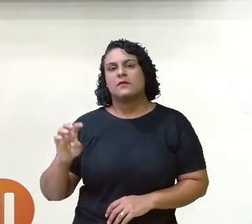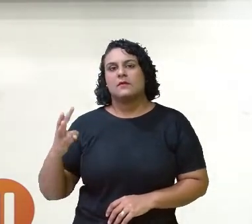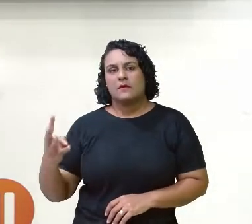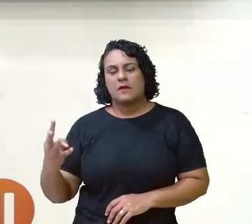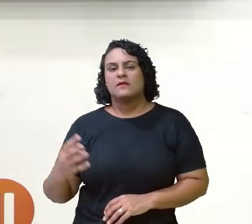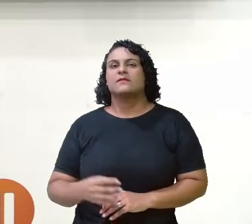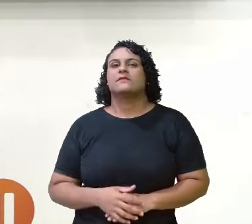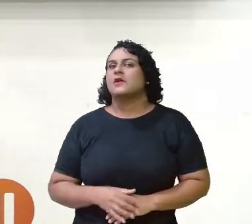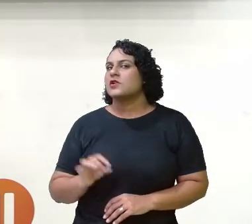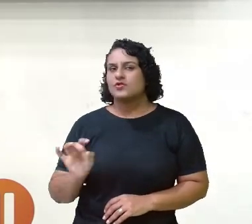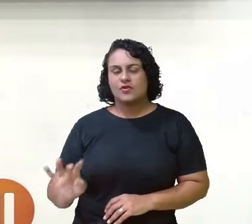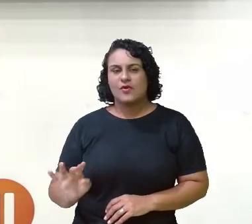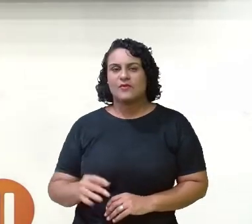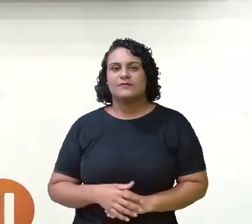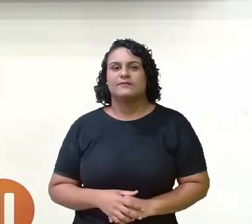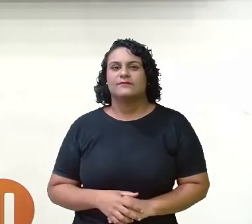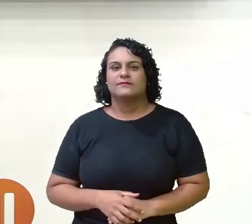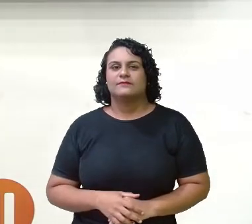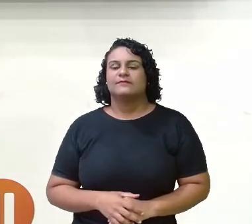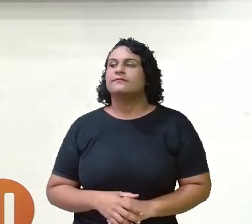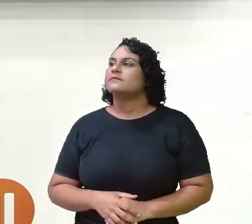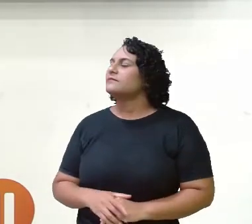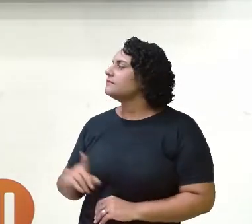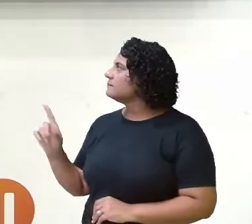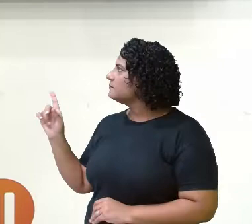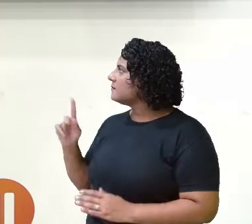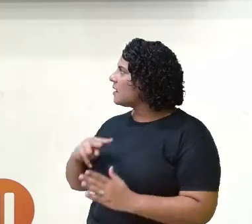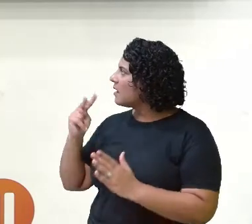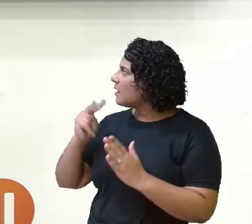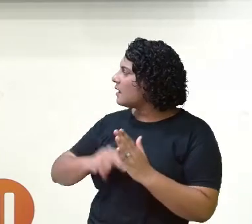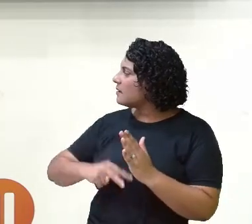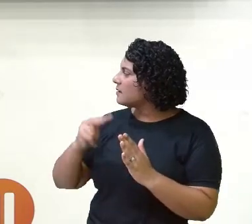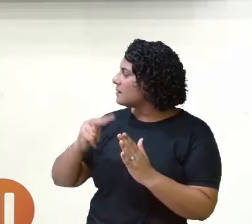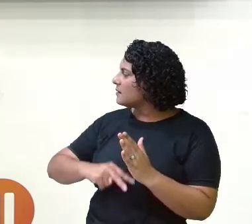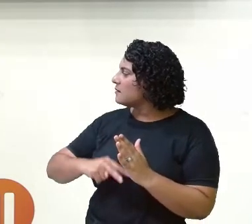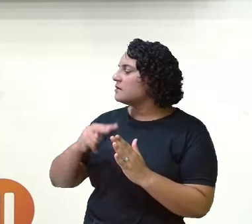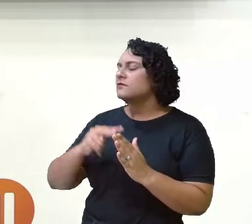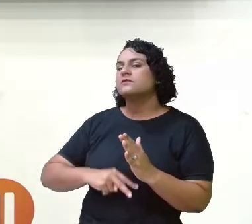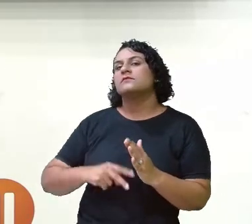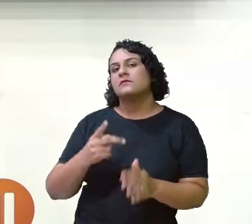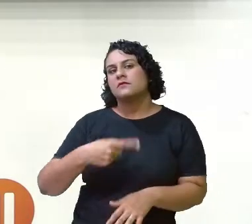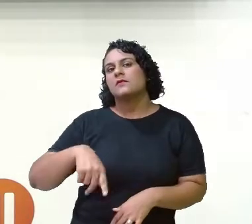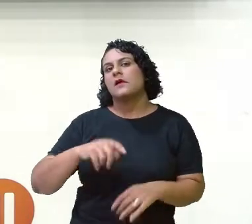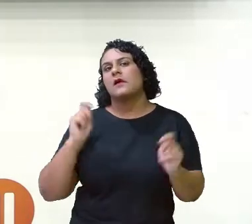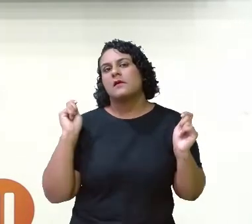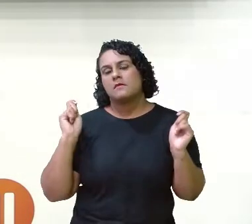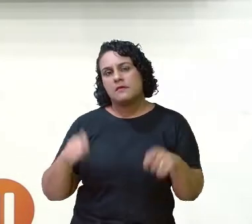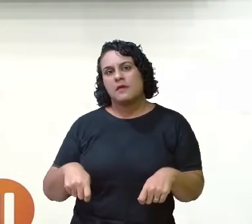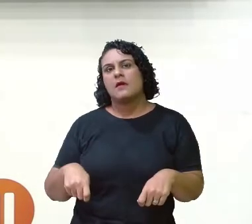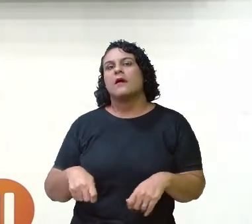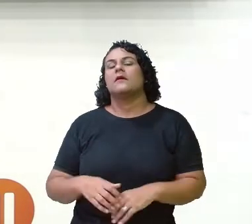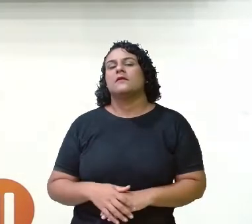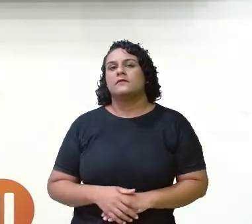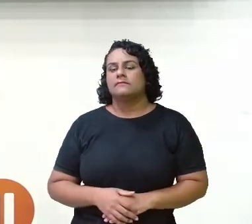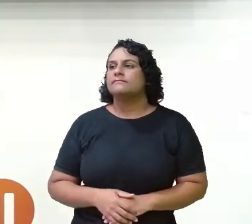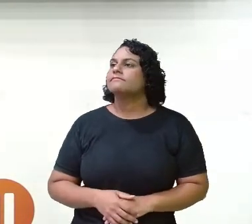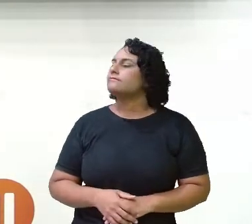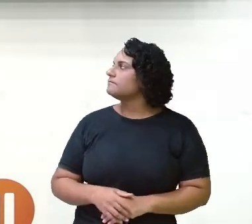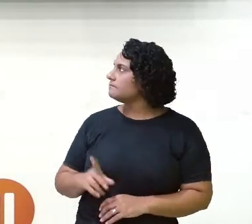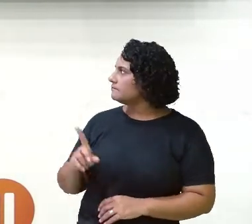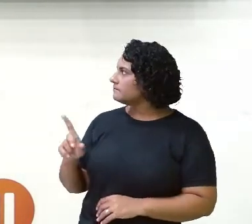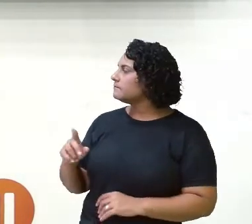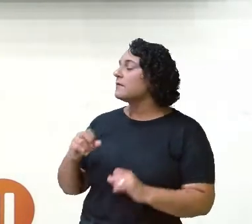1234, somente. E a leitura você pode fazer dessa forma, você